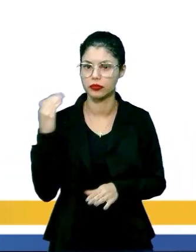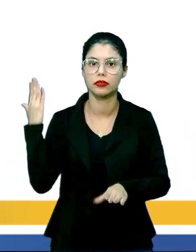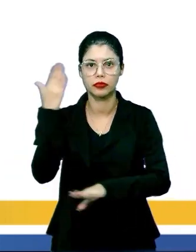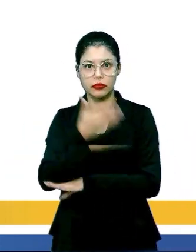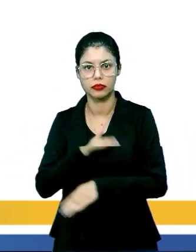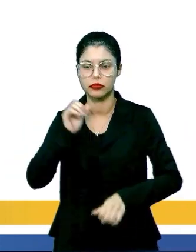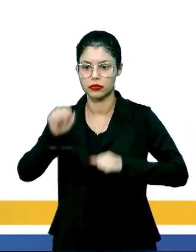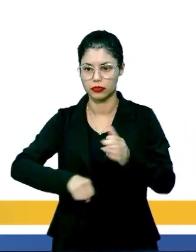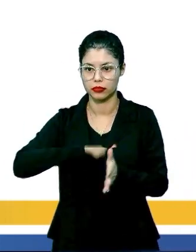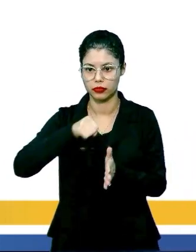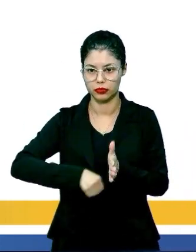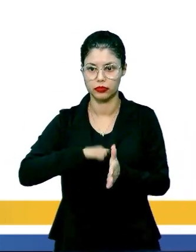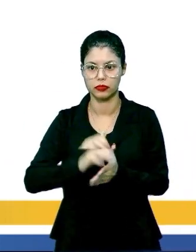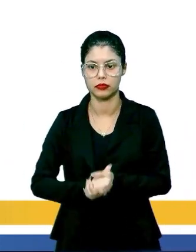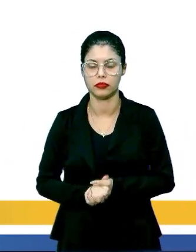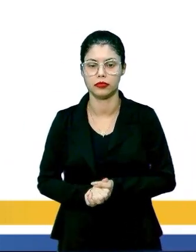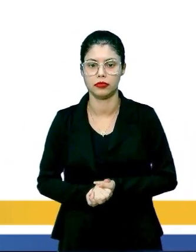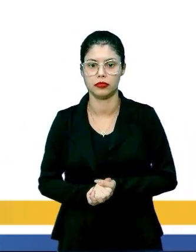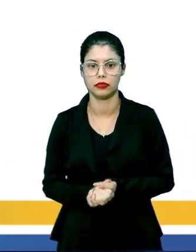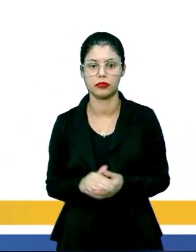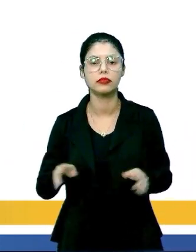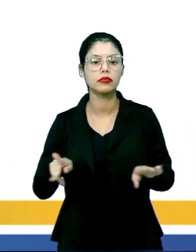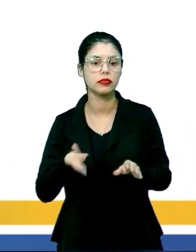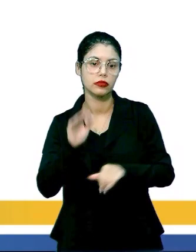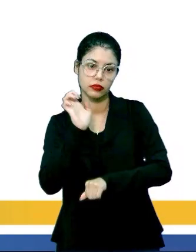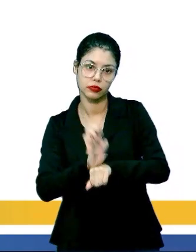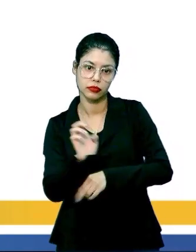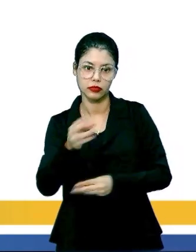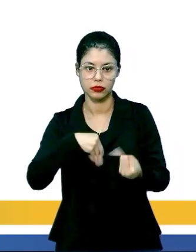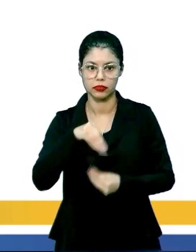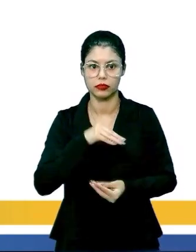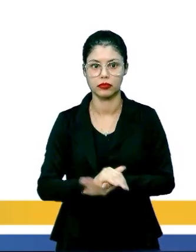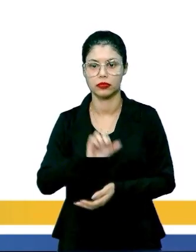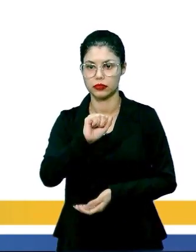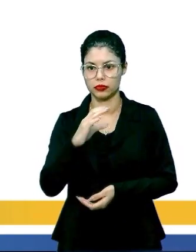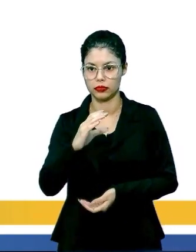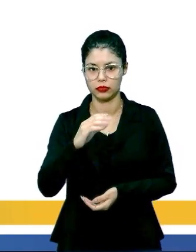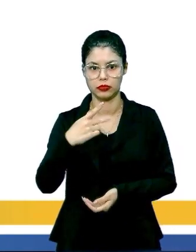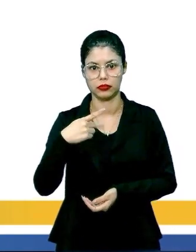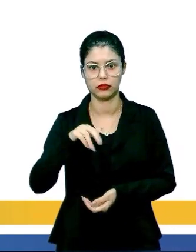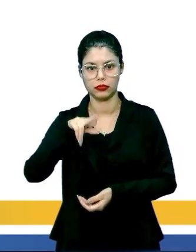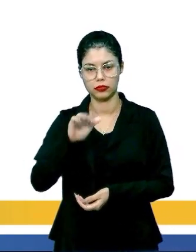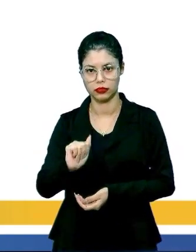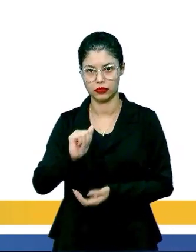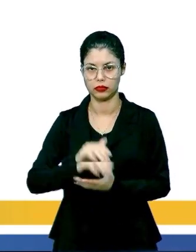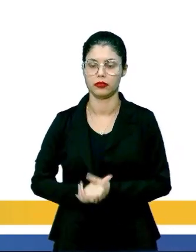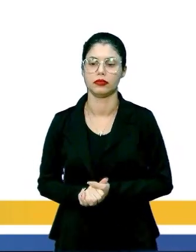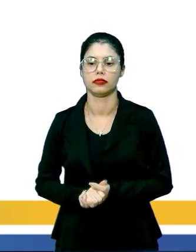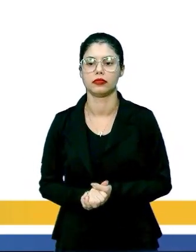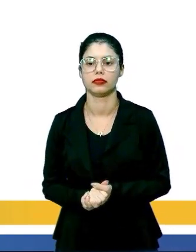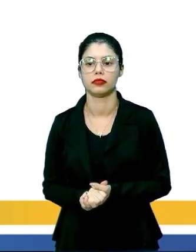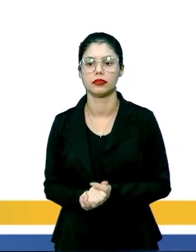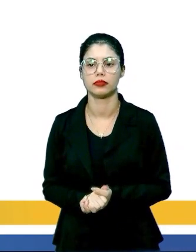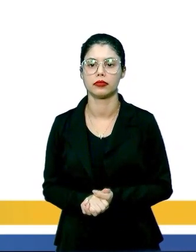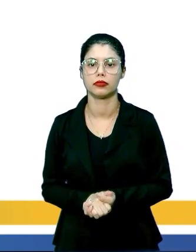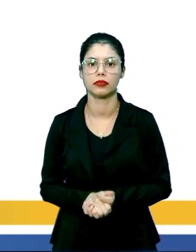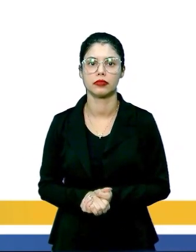essa ferrovia. E os estados que estavam envolvidos eram Santa Catarina e o